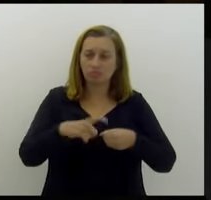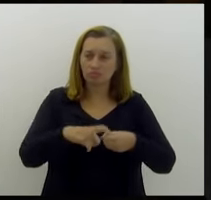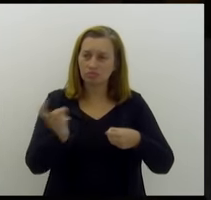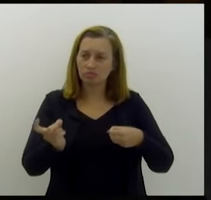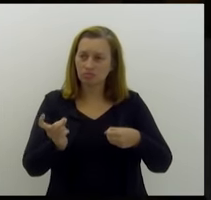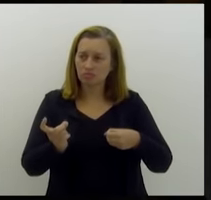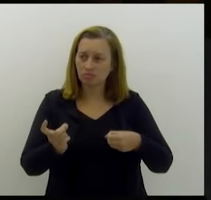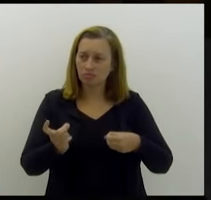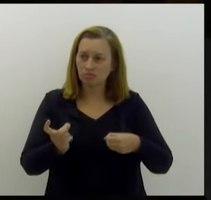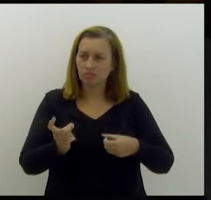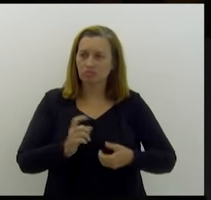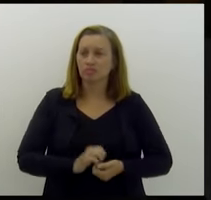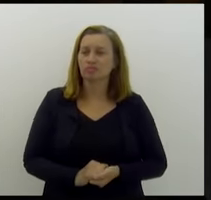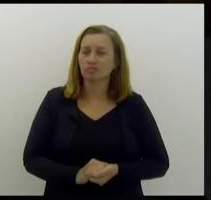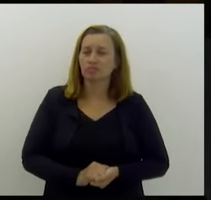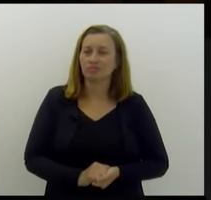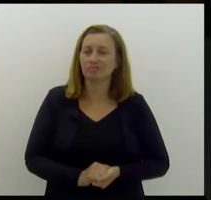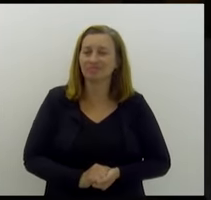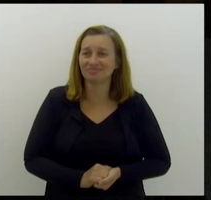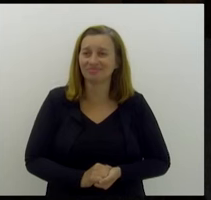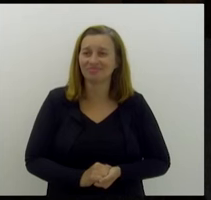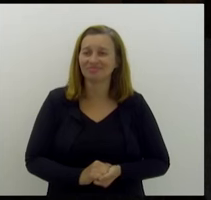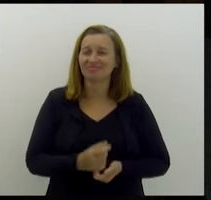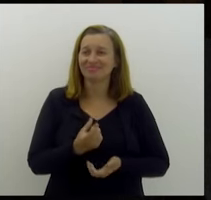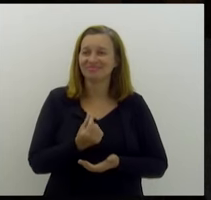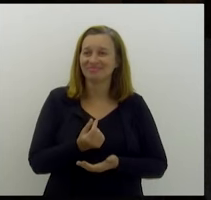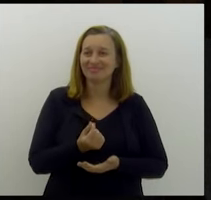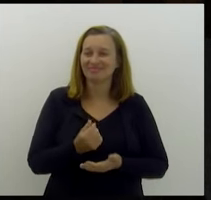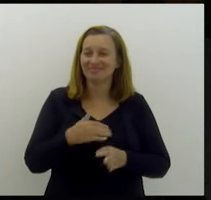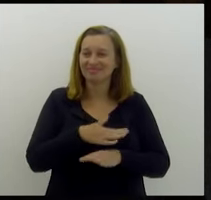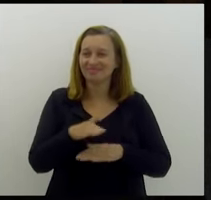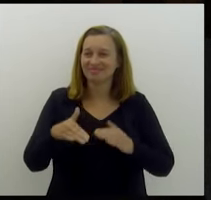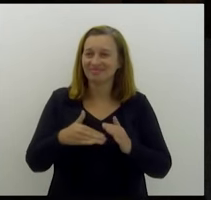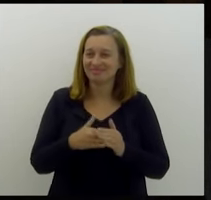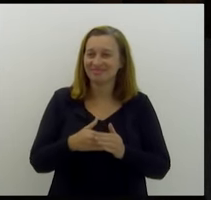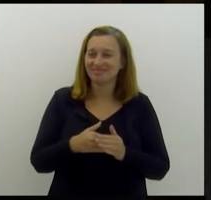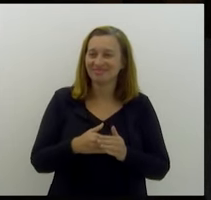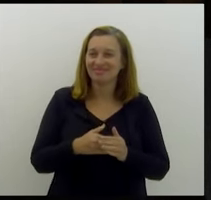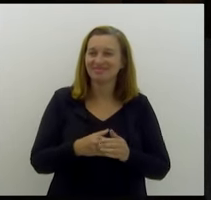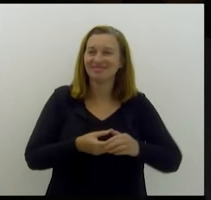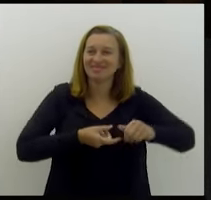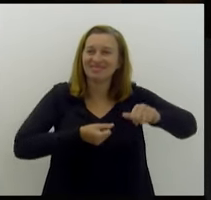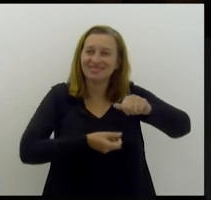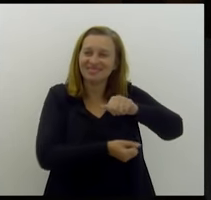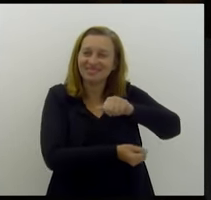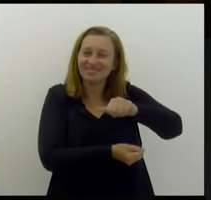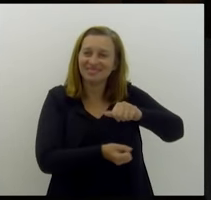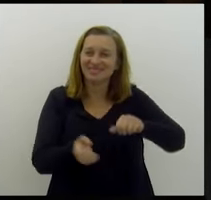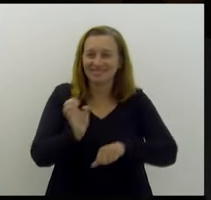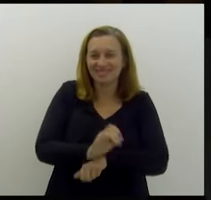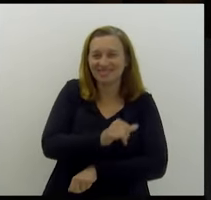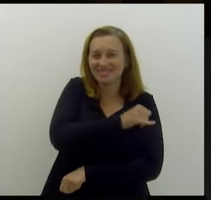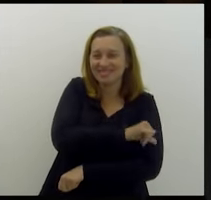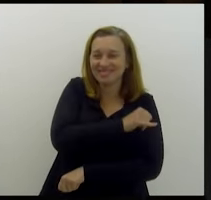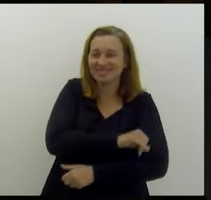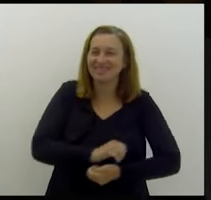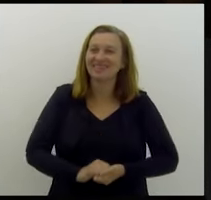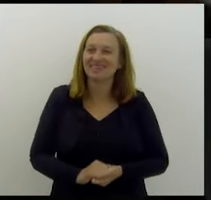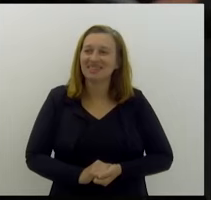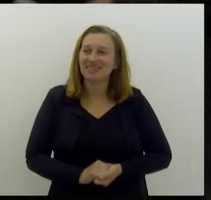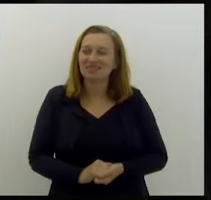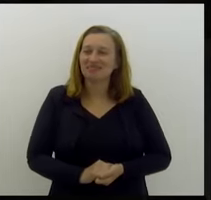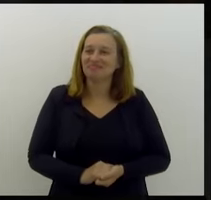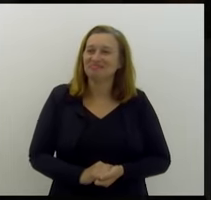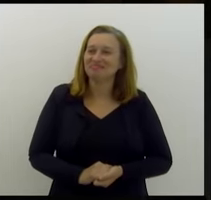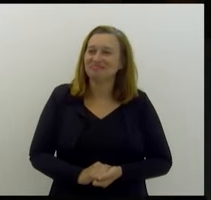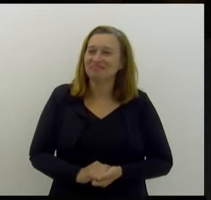recursos de praticamente todos os Fundos do Estado do Rio de Janeiro a gente considera